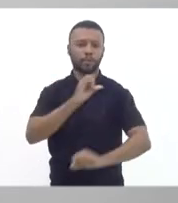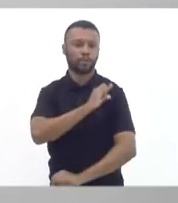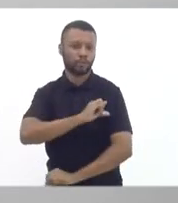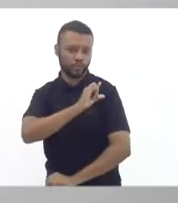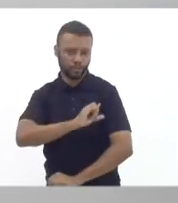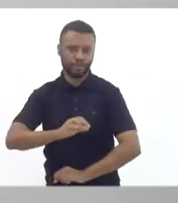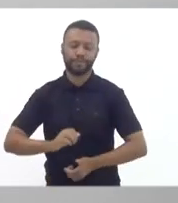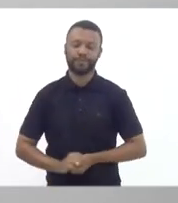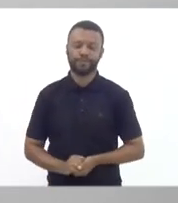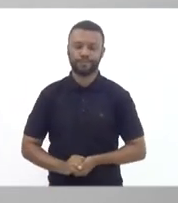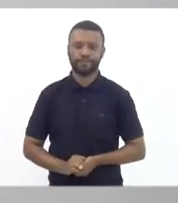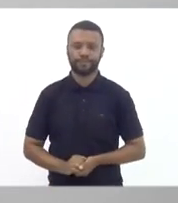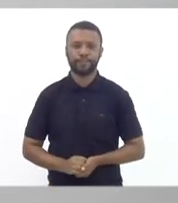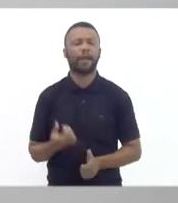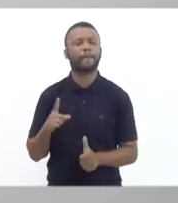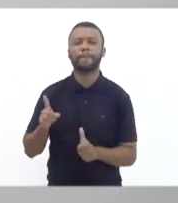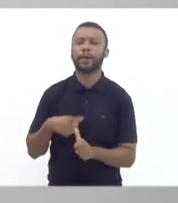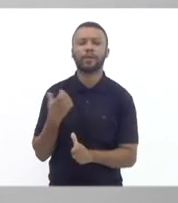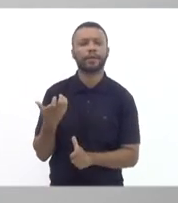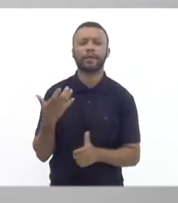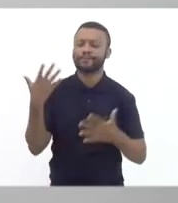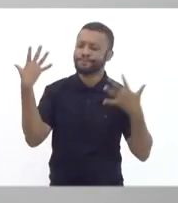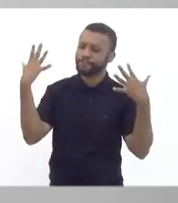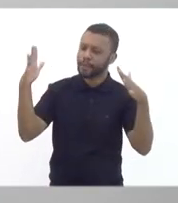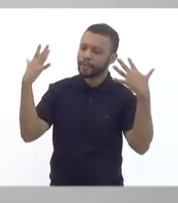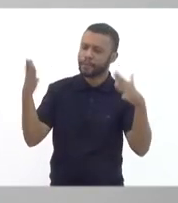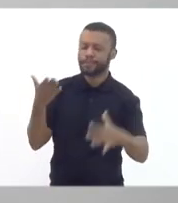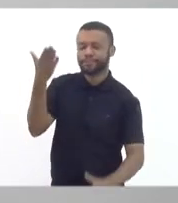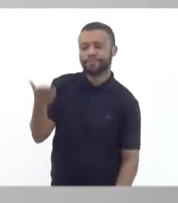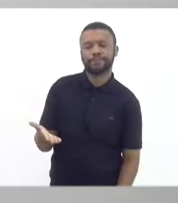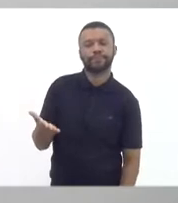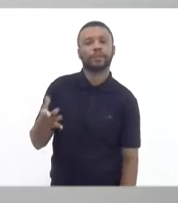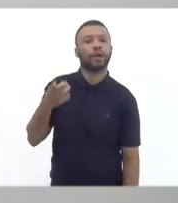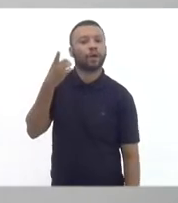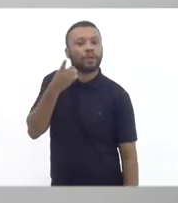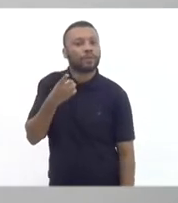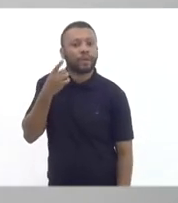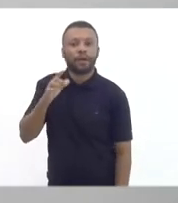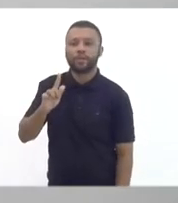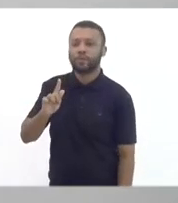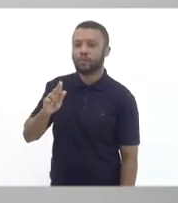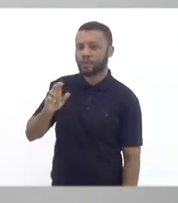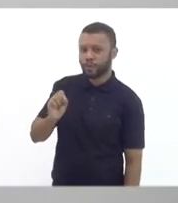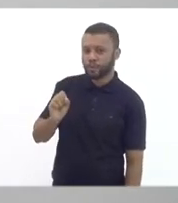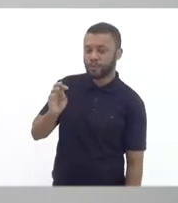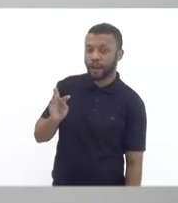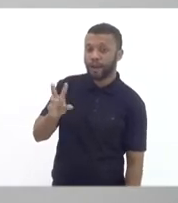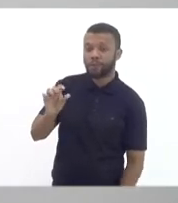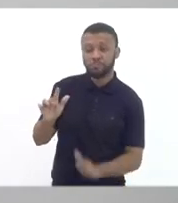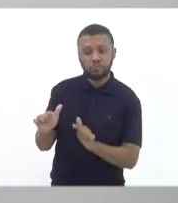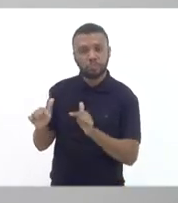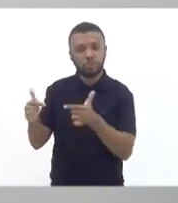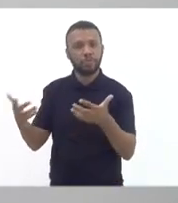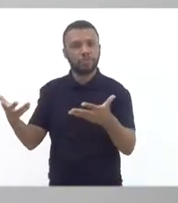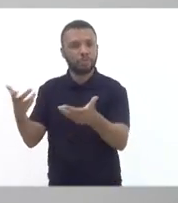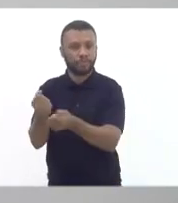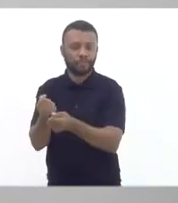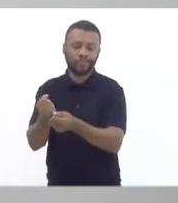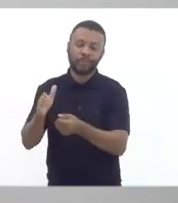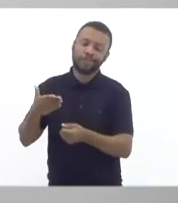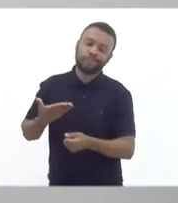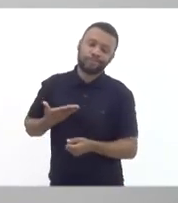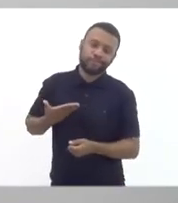queria parabenizar ao deputado Gustavo, iniciativa maravilhosa. E realmente, como a colega diz, a gente não